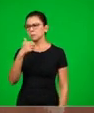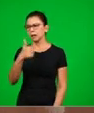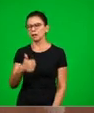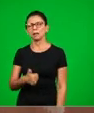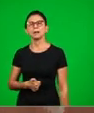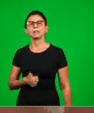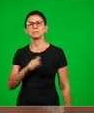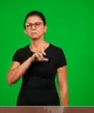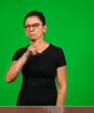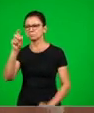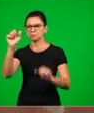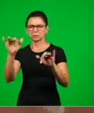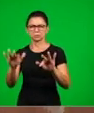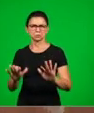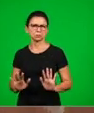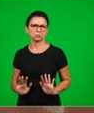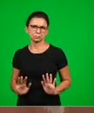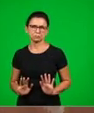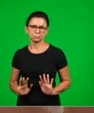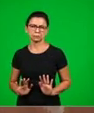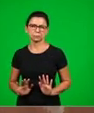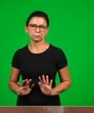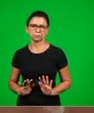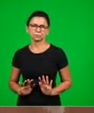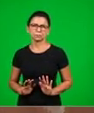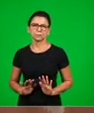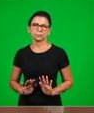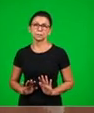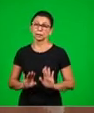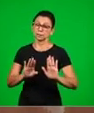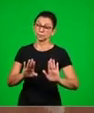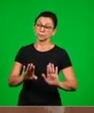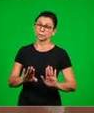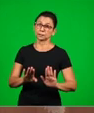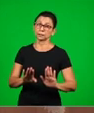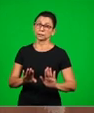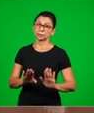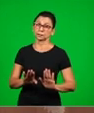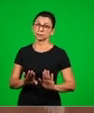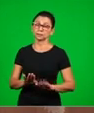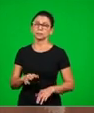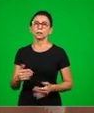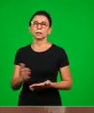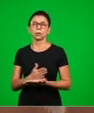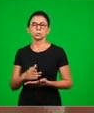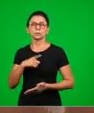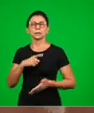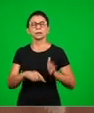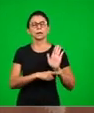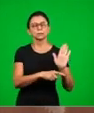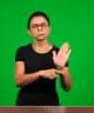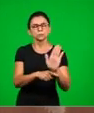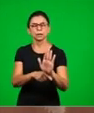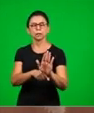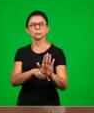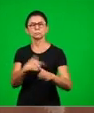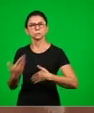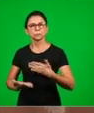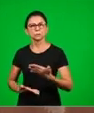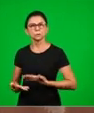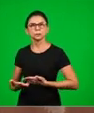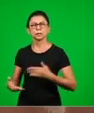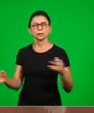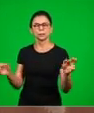abençoe, nababescamente. Mas têm ajudado os irmãos contribuem. Meus irmãos, uma obra de